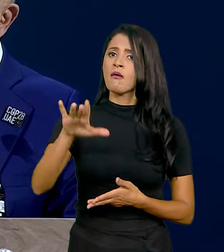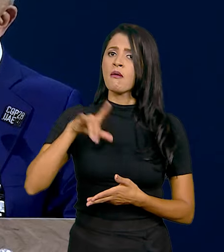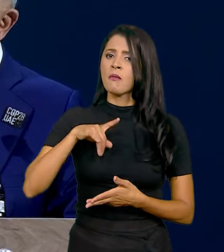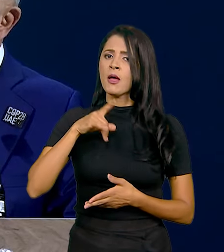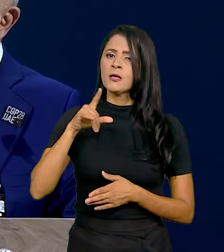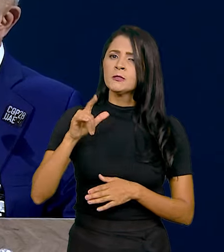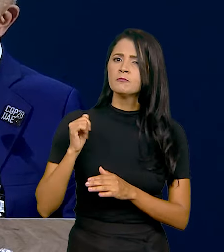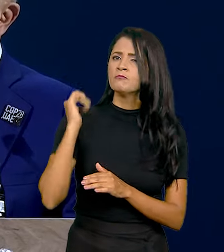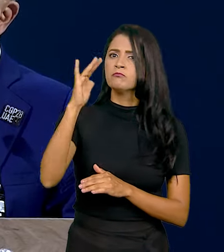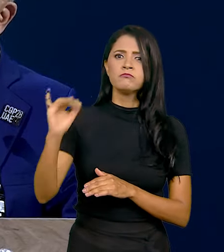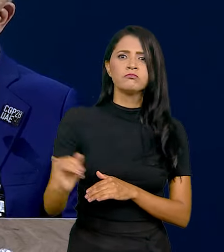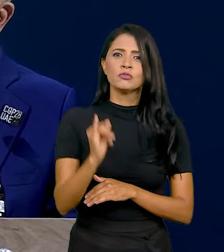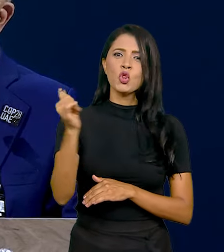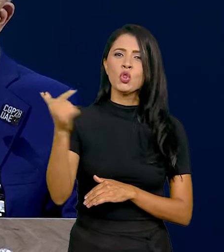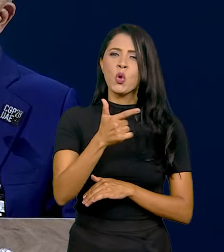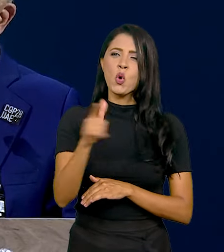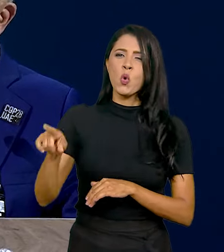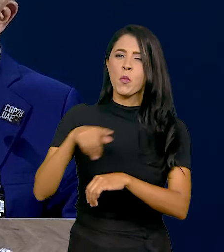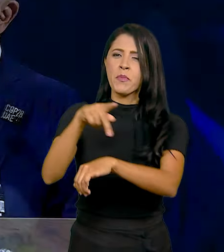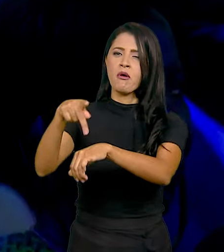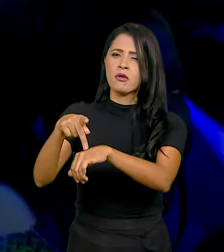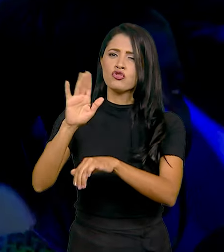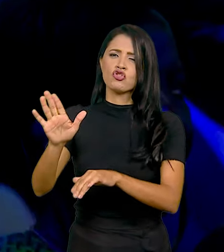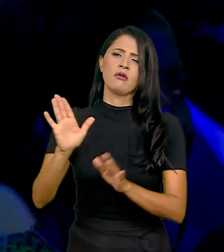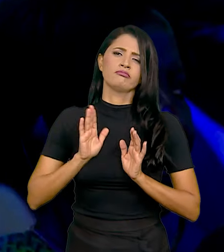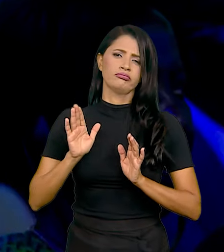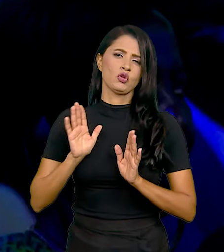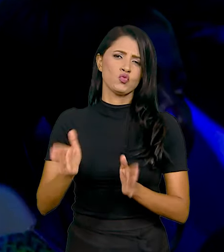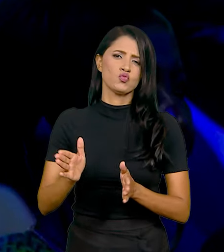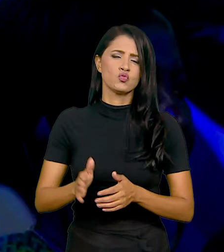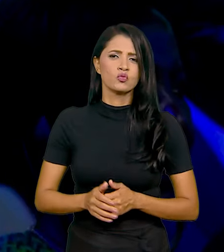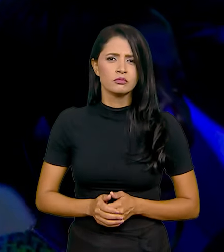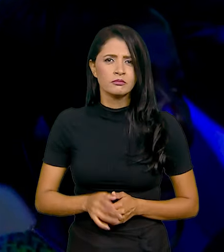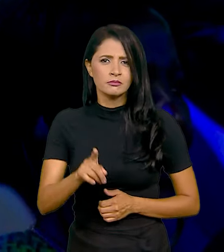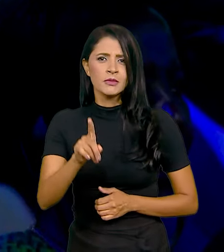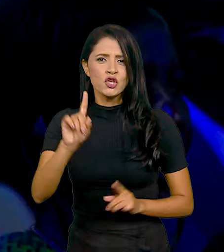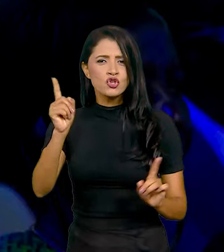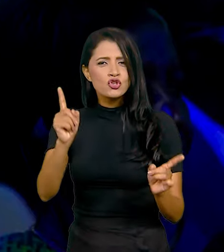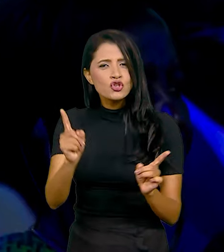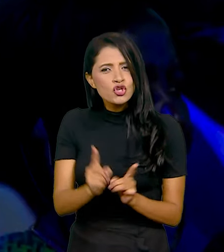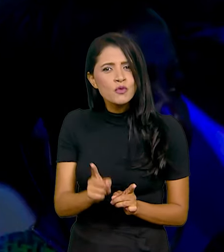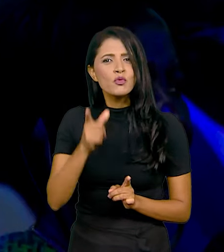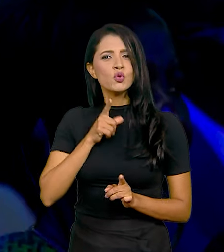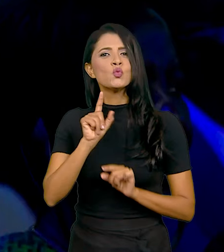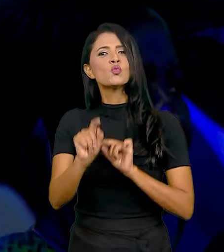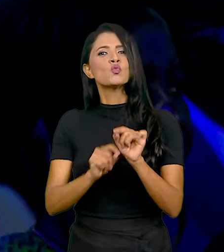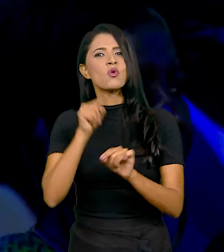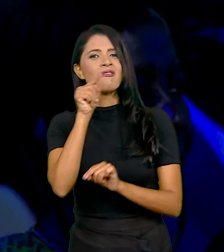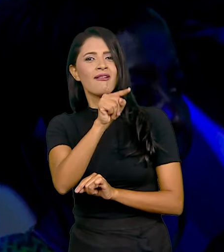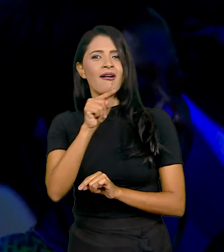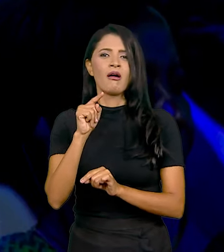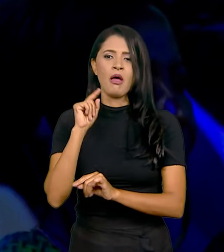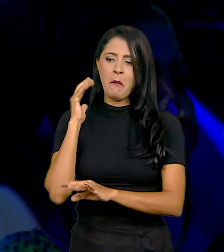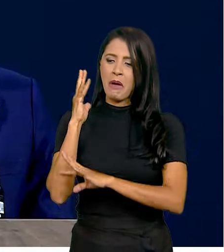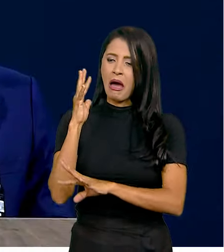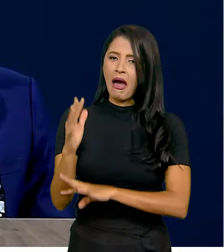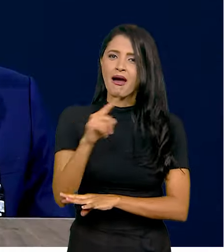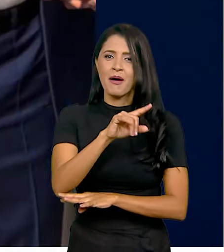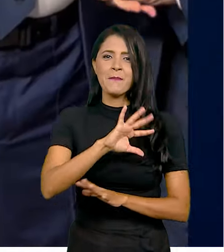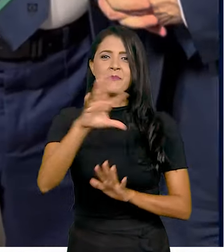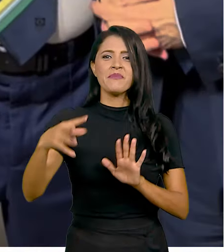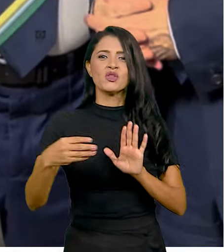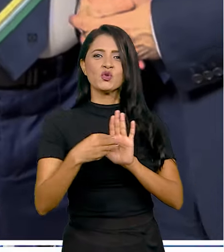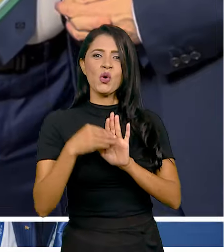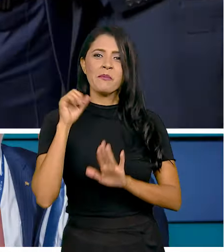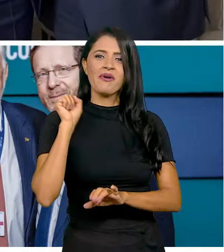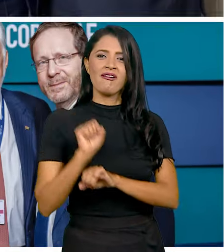hoje mais ambiciosas do que as de muitos países desenvolvidos. Reduzimos drasticamente o